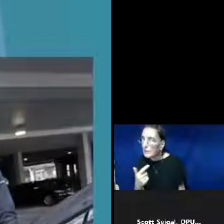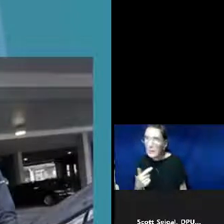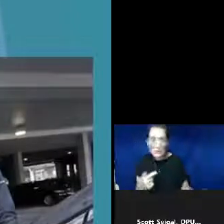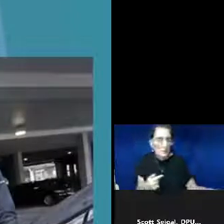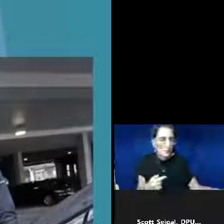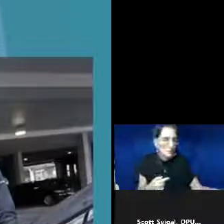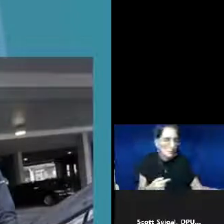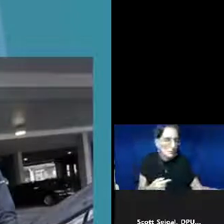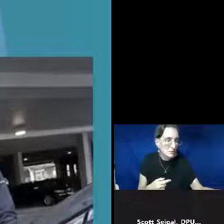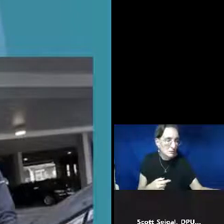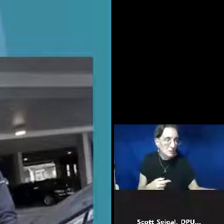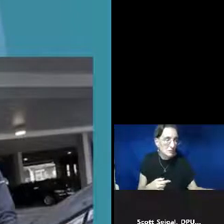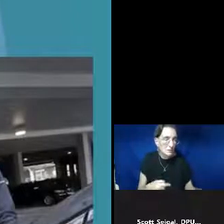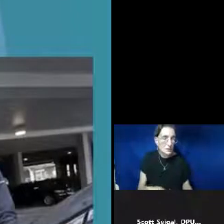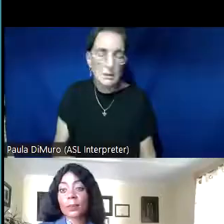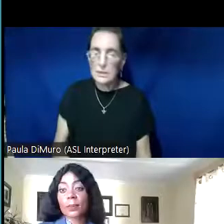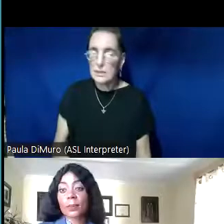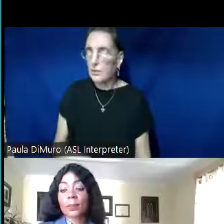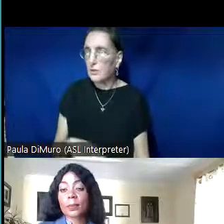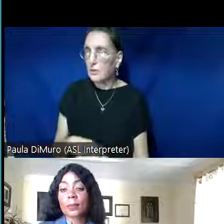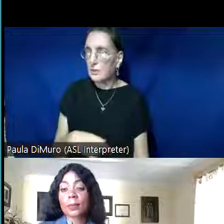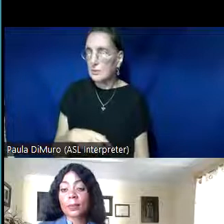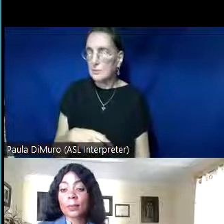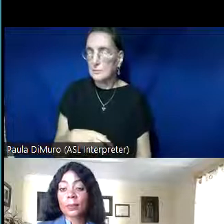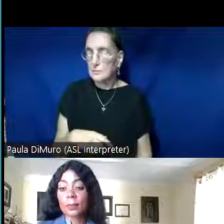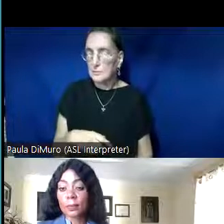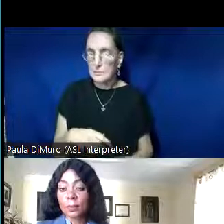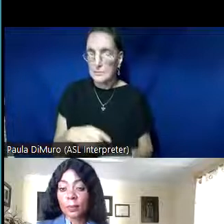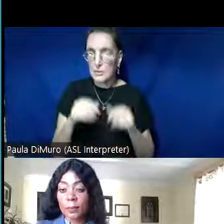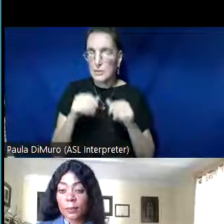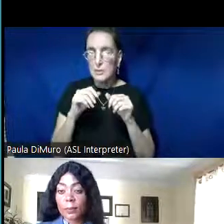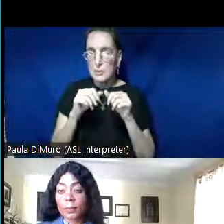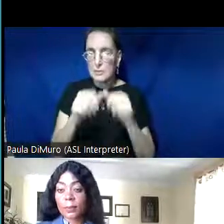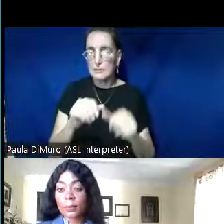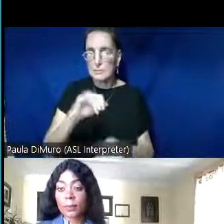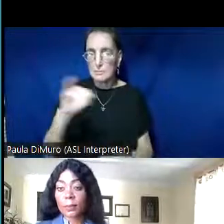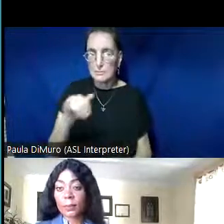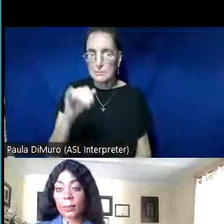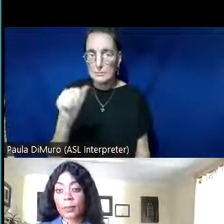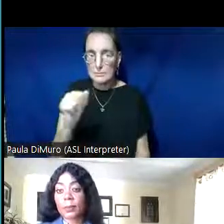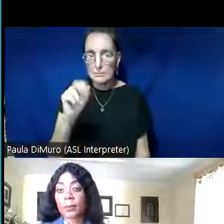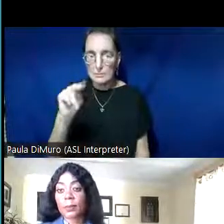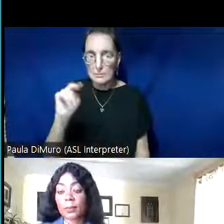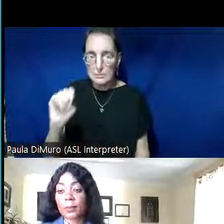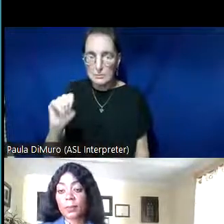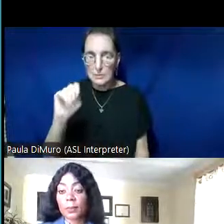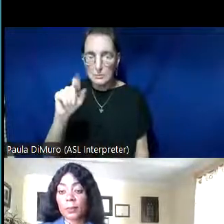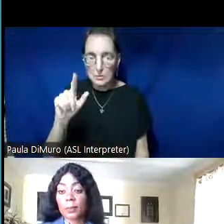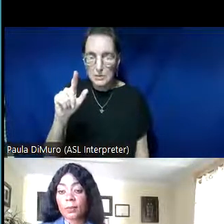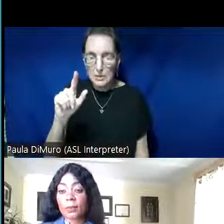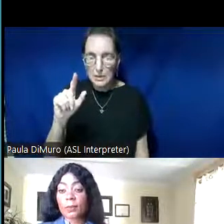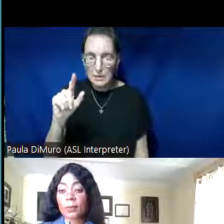Obrigada, Scott. Oi, tudo alguém? Meu nome é Chay Liu e a minha trabalha